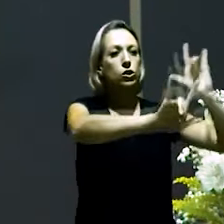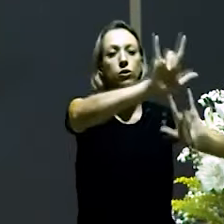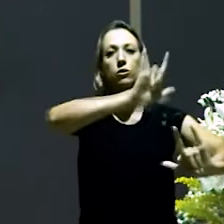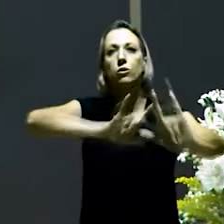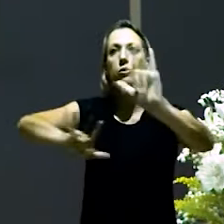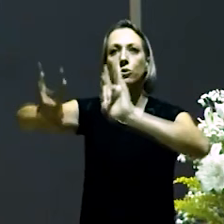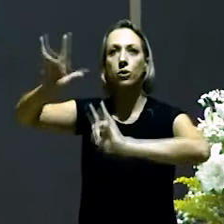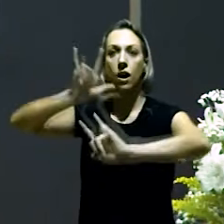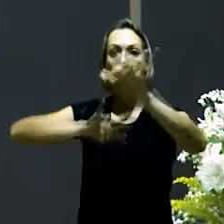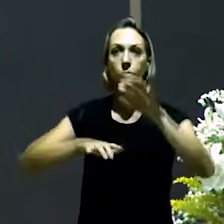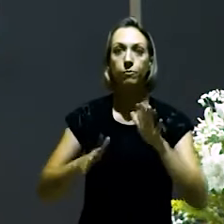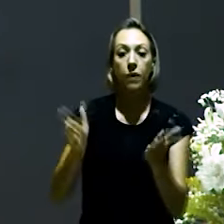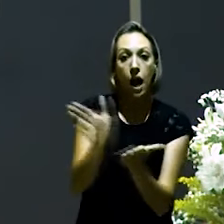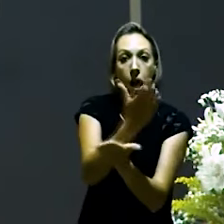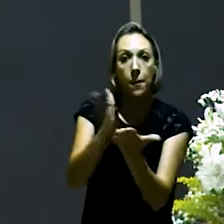pessoas,